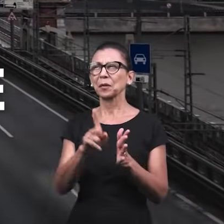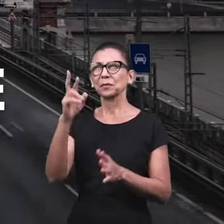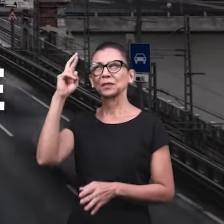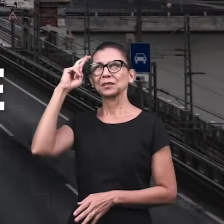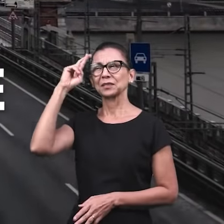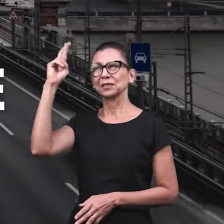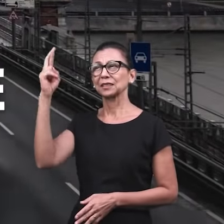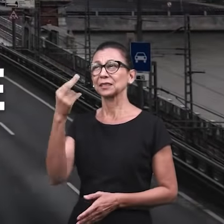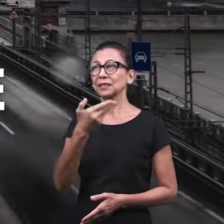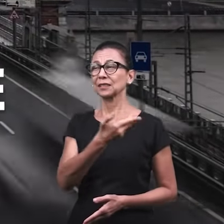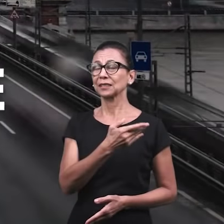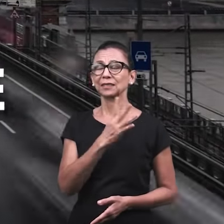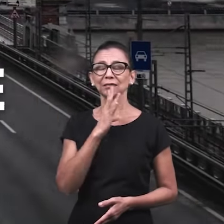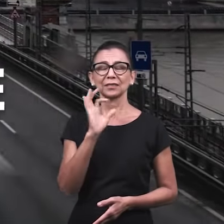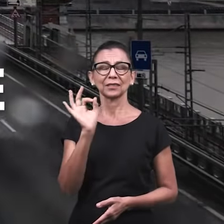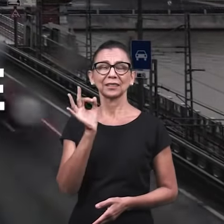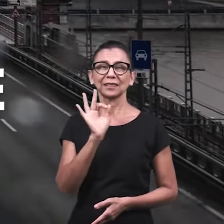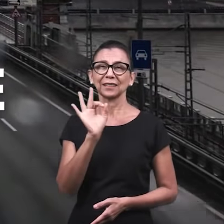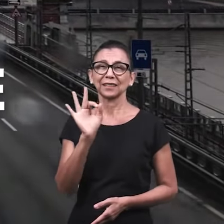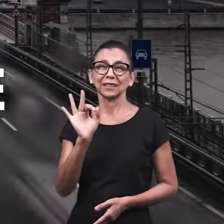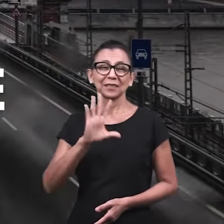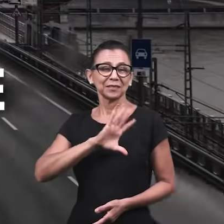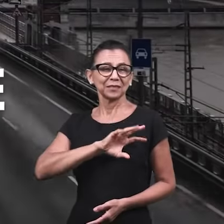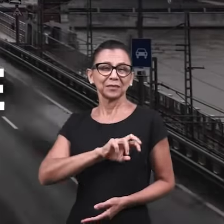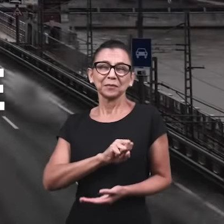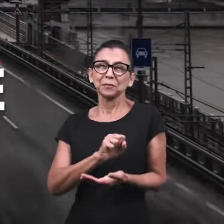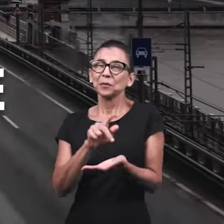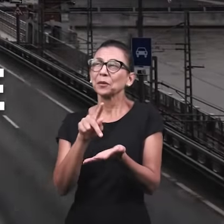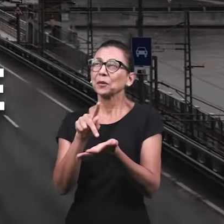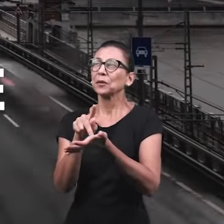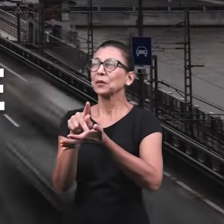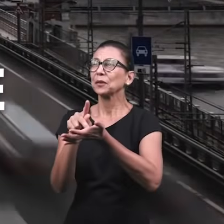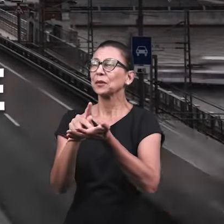mundo não conhece o que é